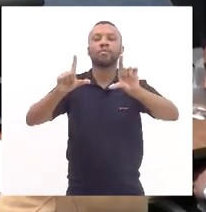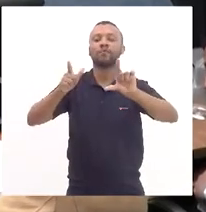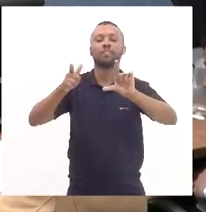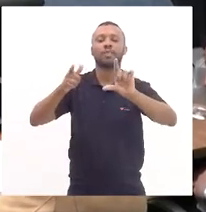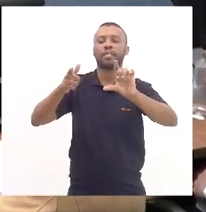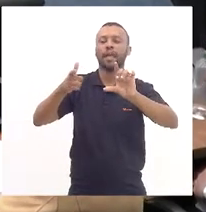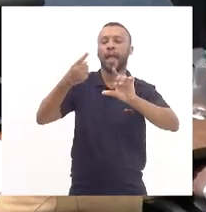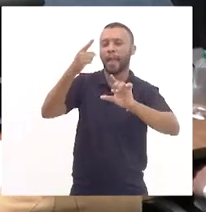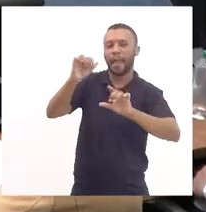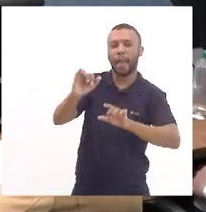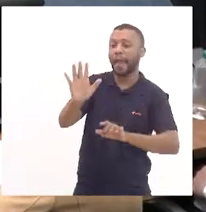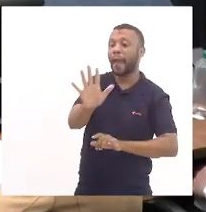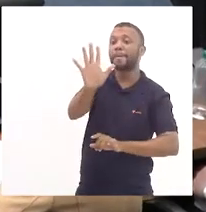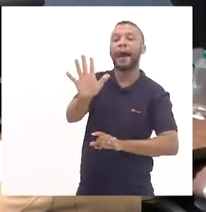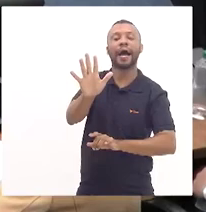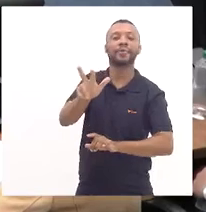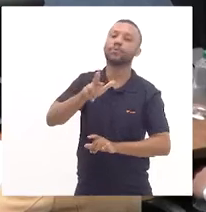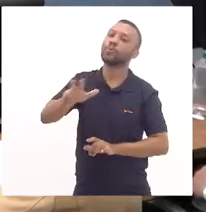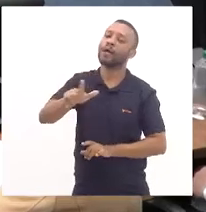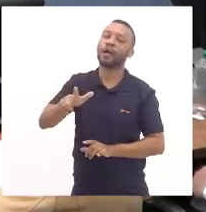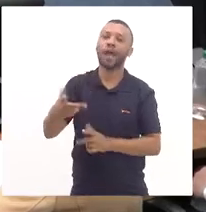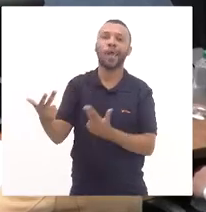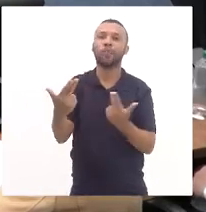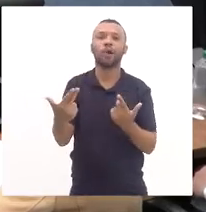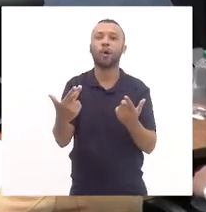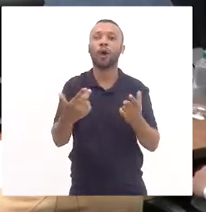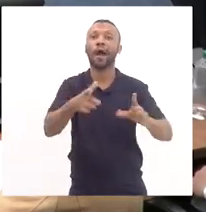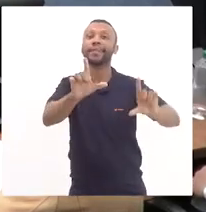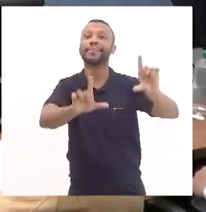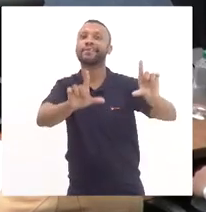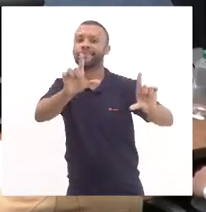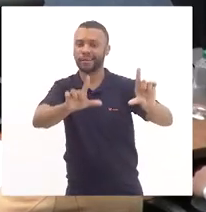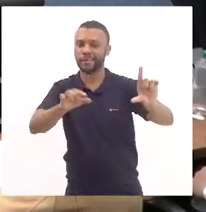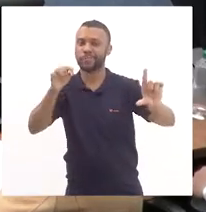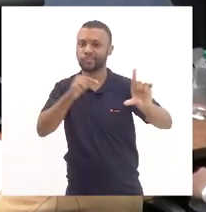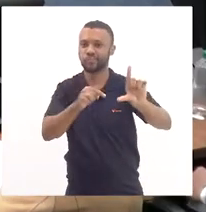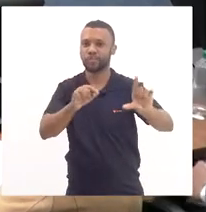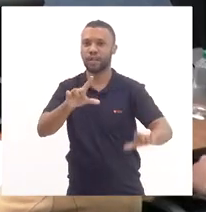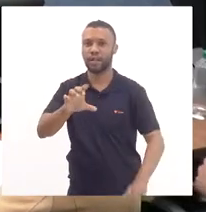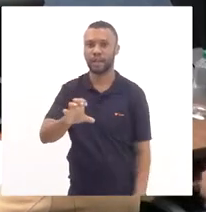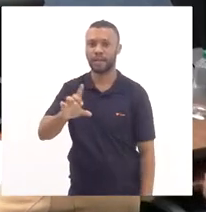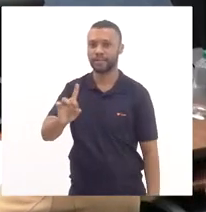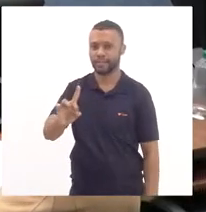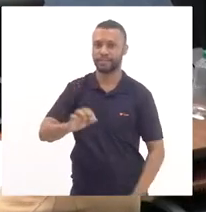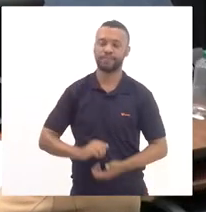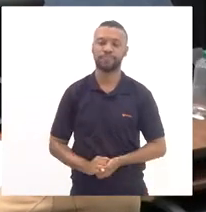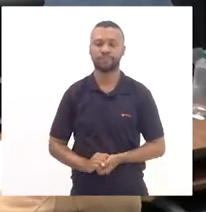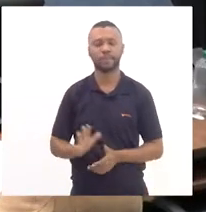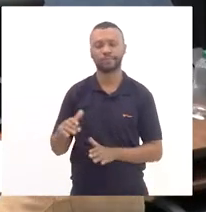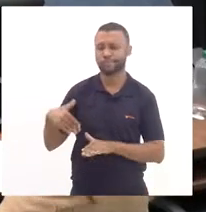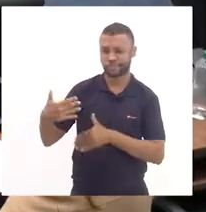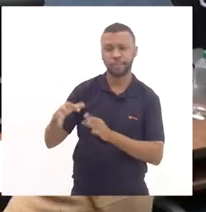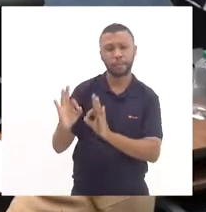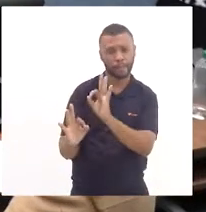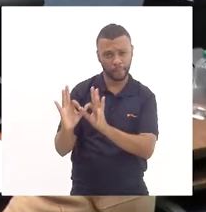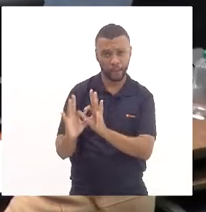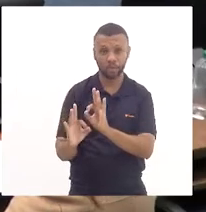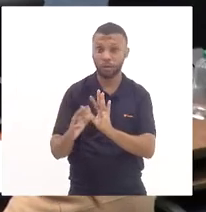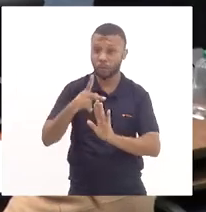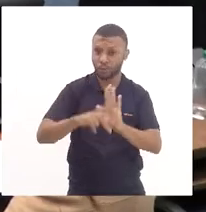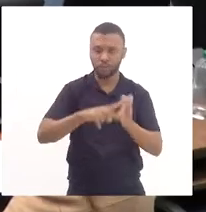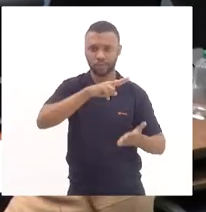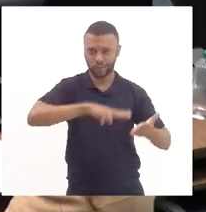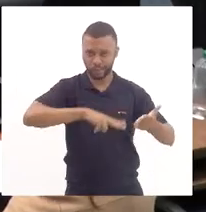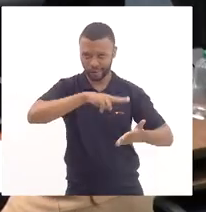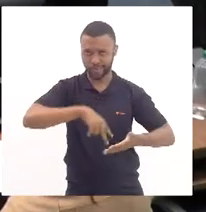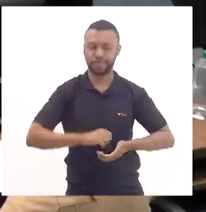Nós vamos, como se fosse a televisão, entendeu? No LED. Então, enquanto preparo, eu vou ler aqui o projeto.